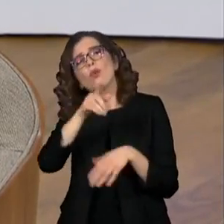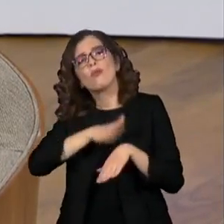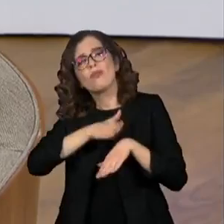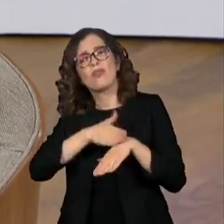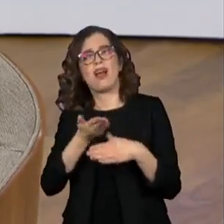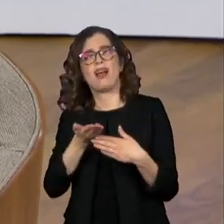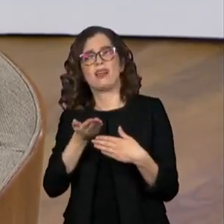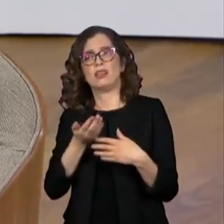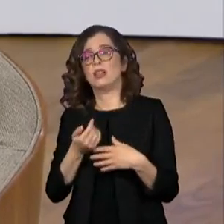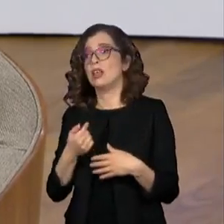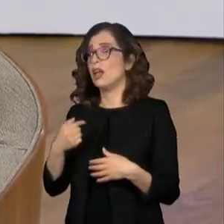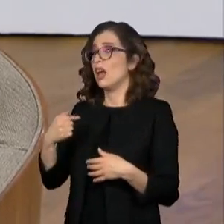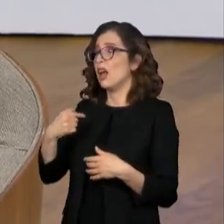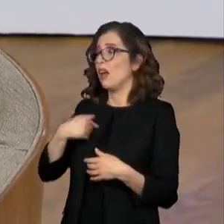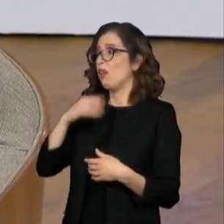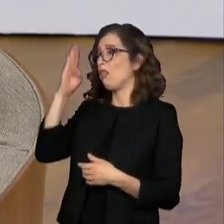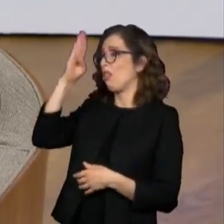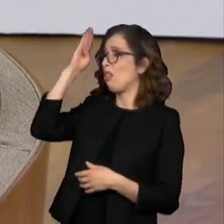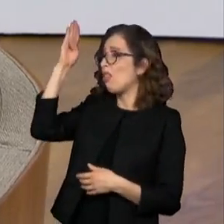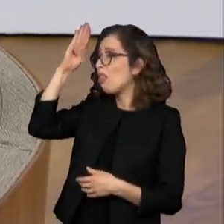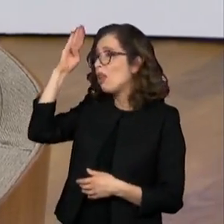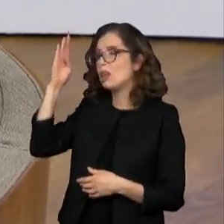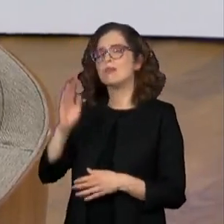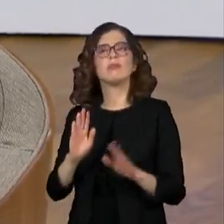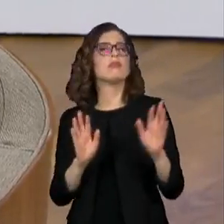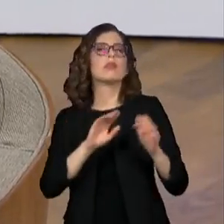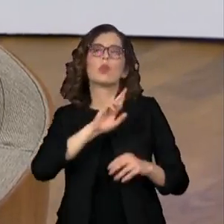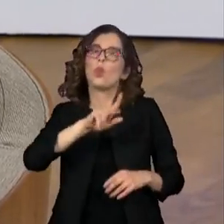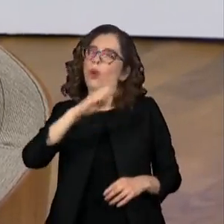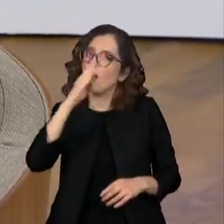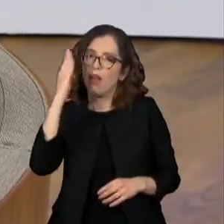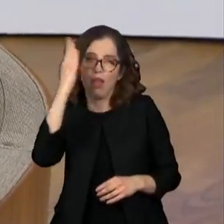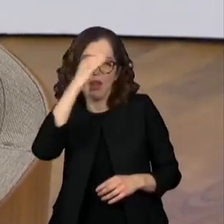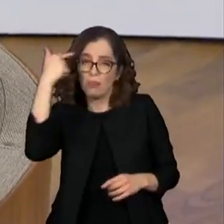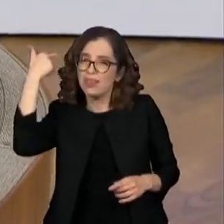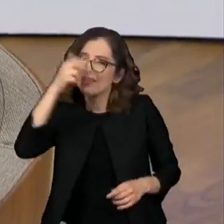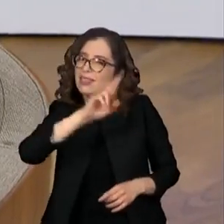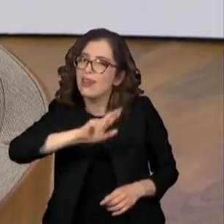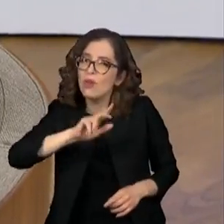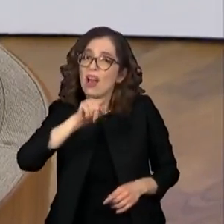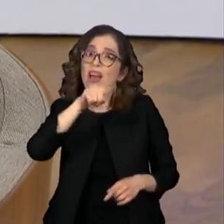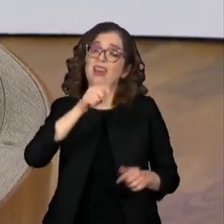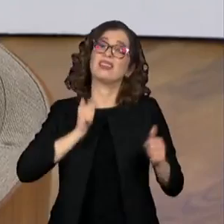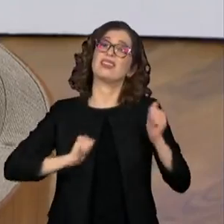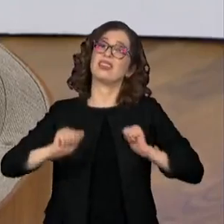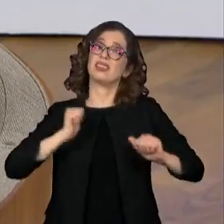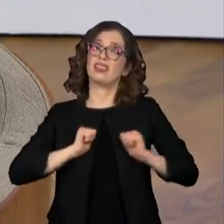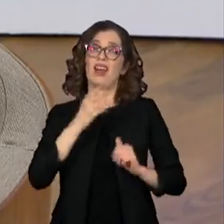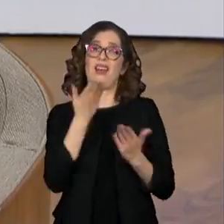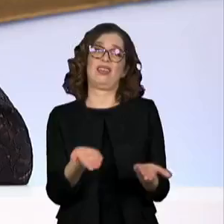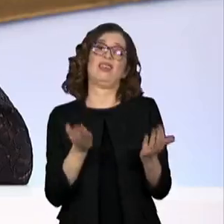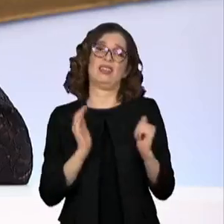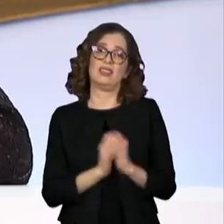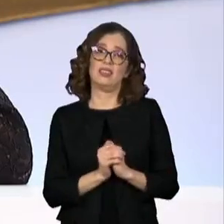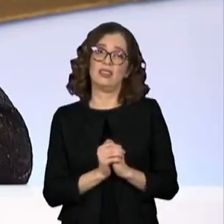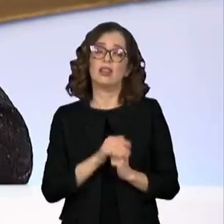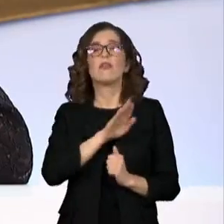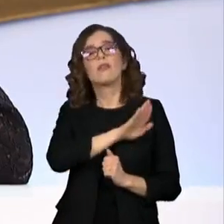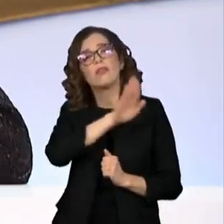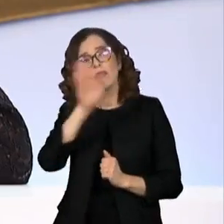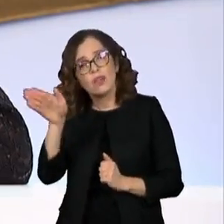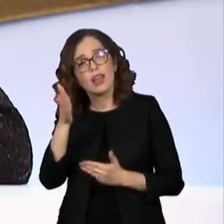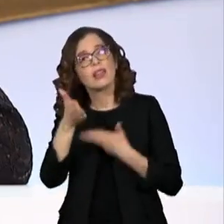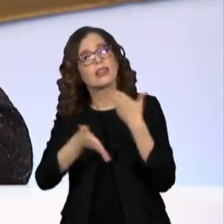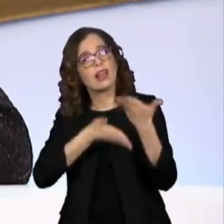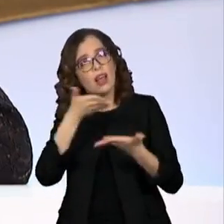não é labirintite. A partir dali, eu fui procurar ajuda, descobri que foi uma crise de ansiedade e que estava muito conectada ao